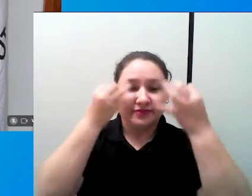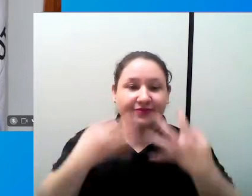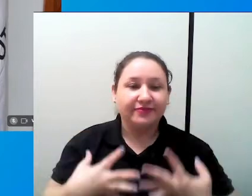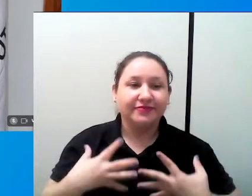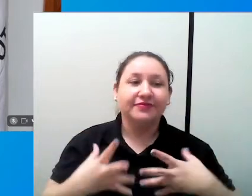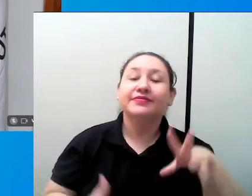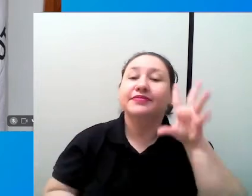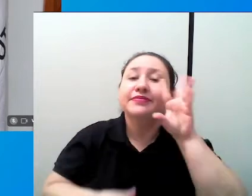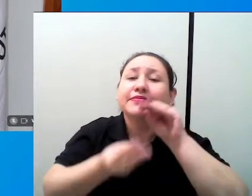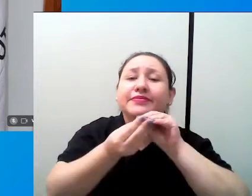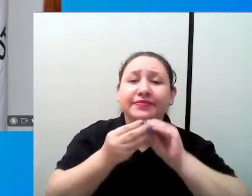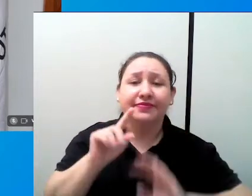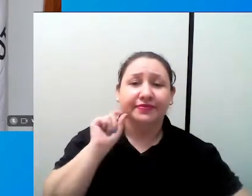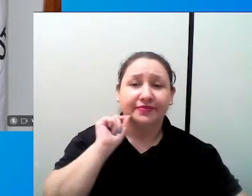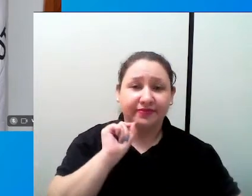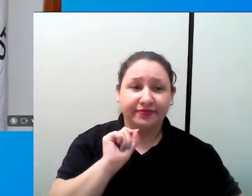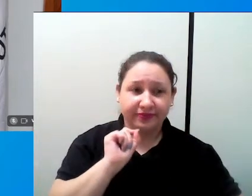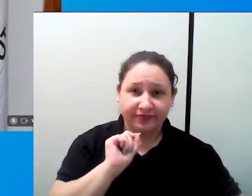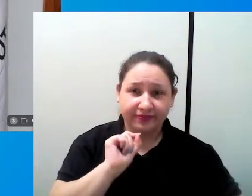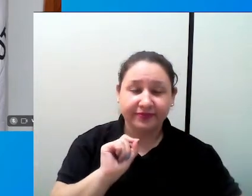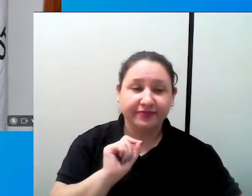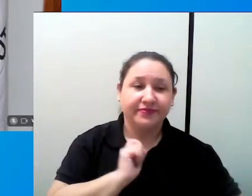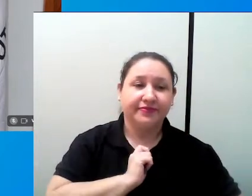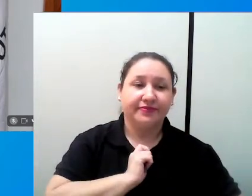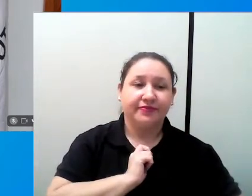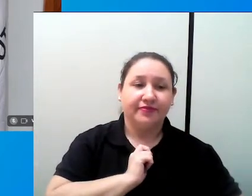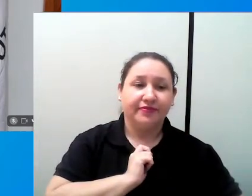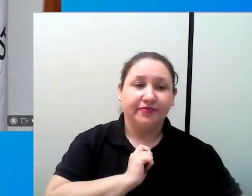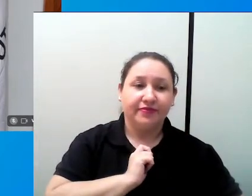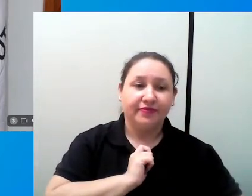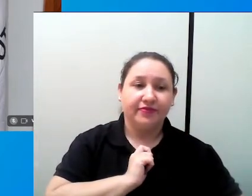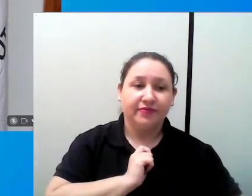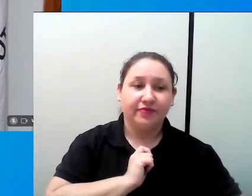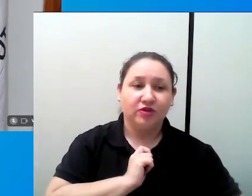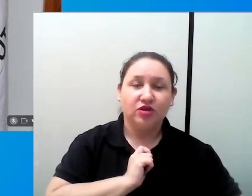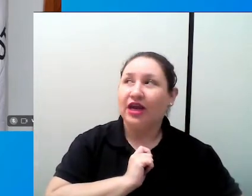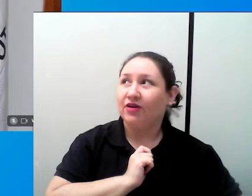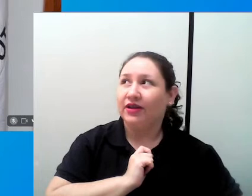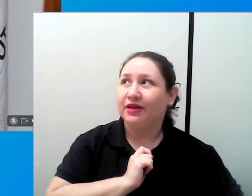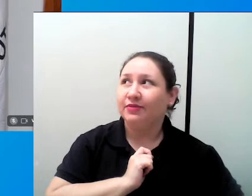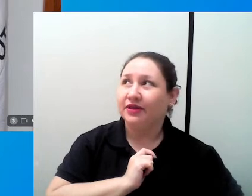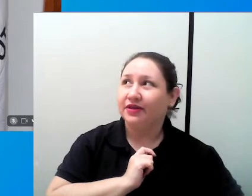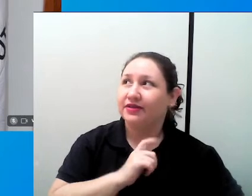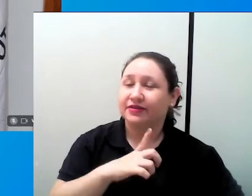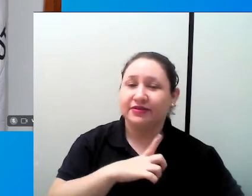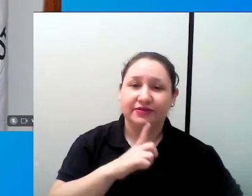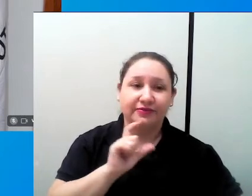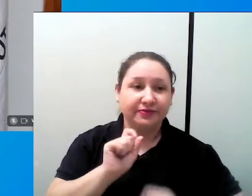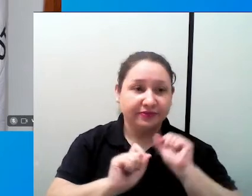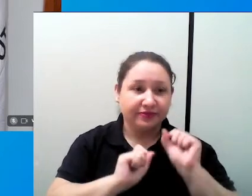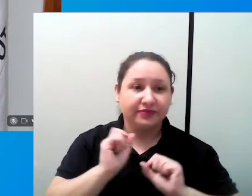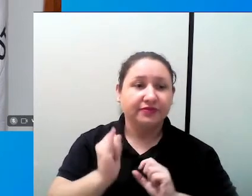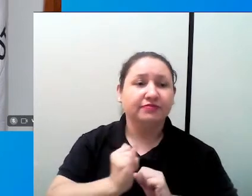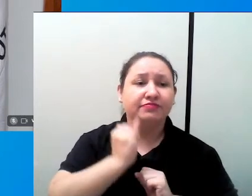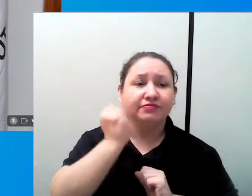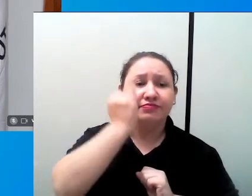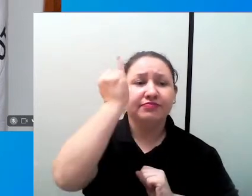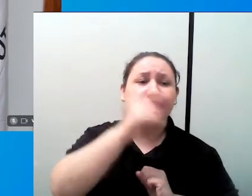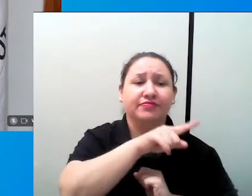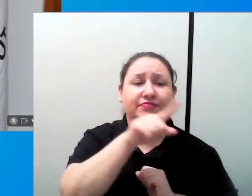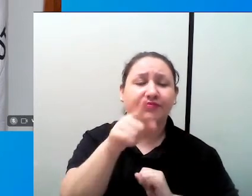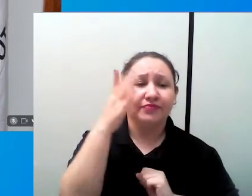na fala da Lucilene e na fala do Fábio. O histórico, Fábio, que você fez foi muito importante para